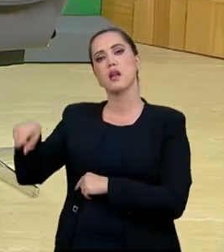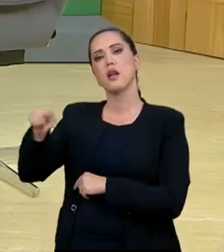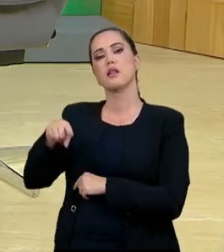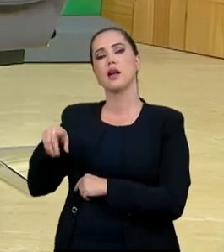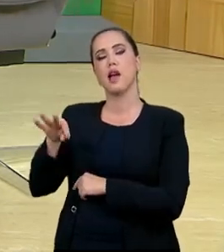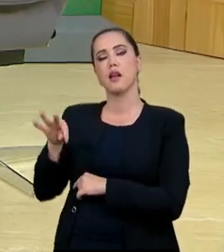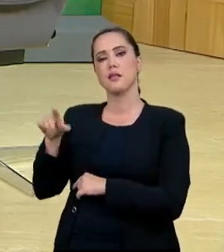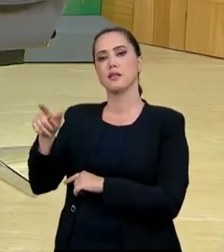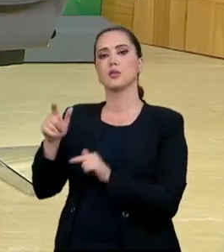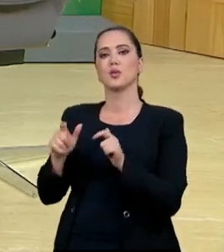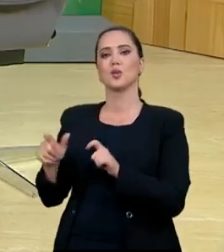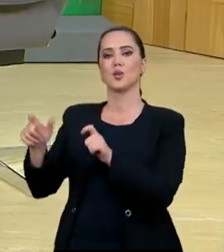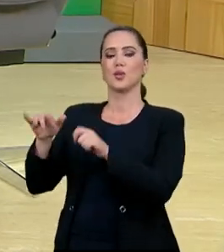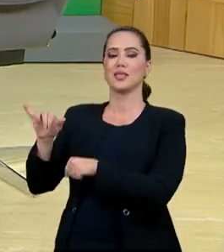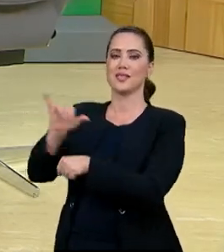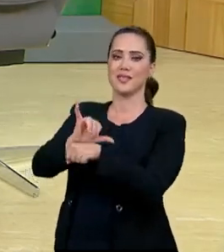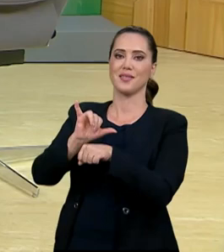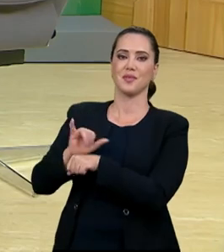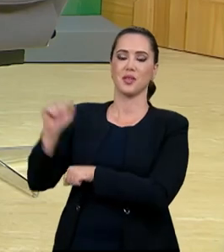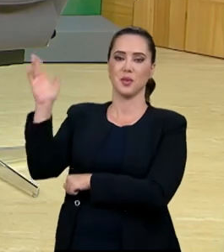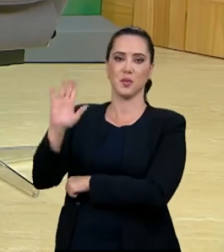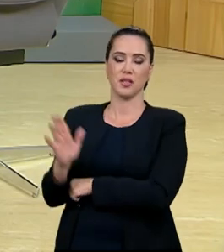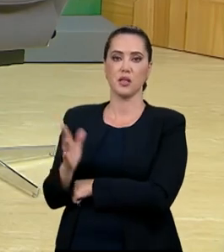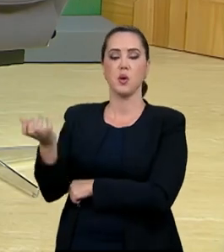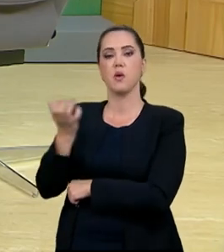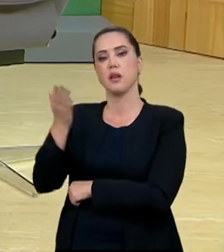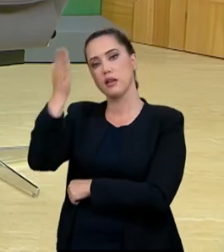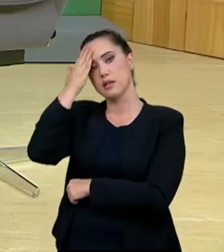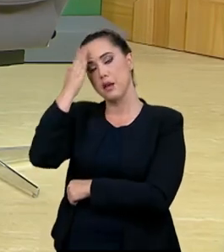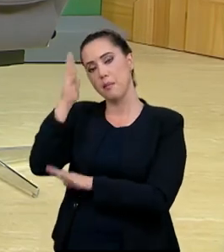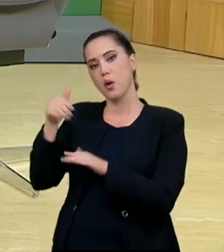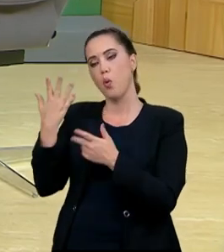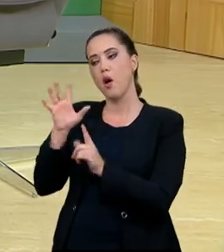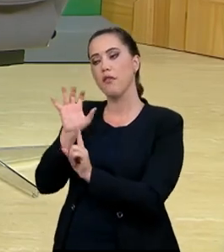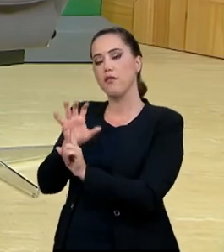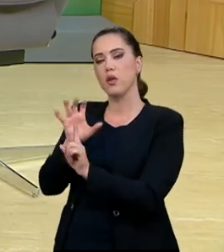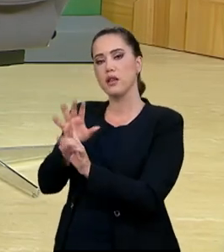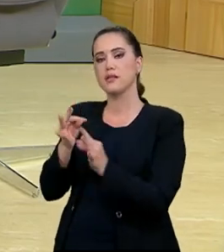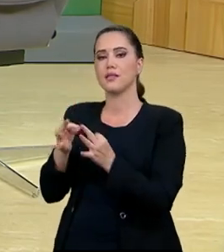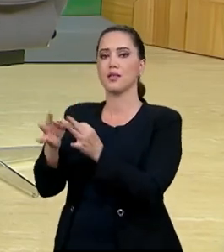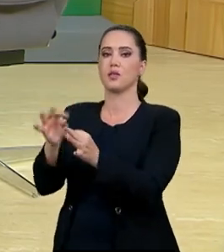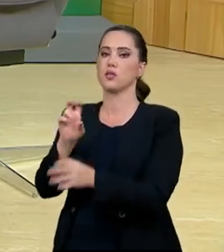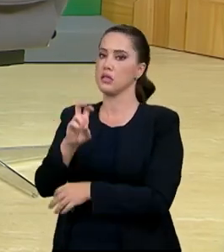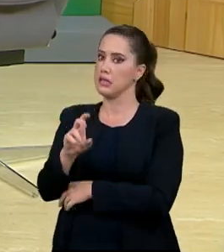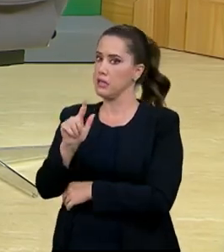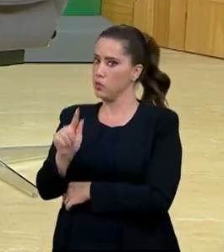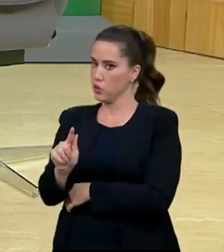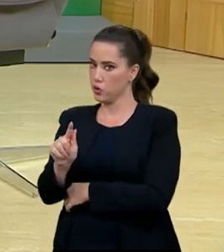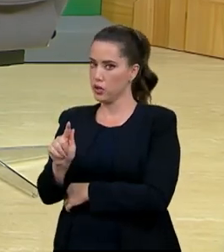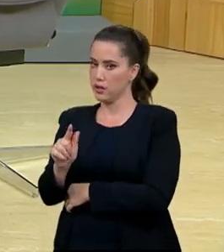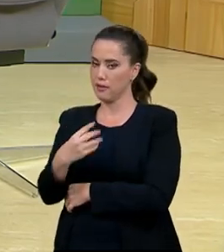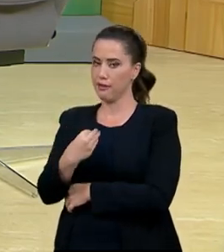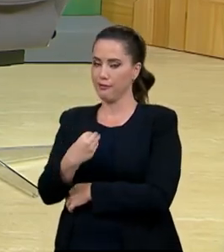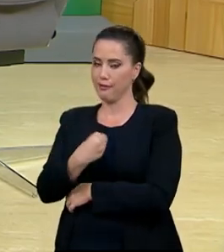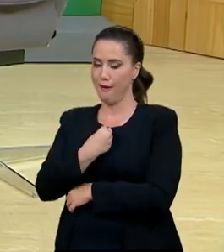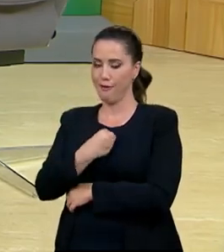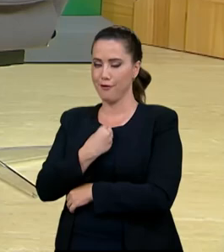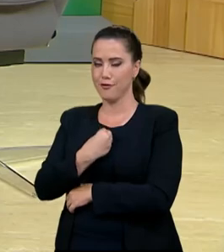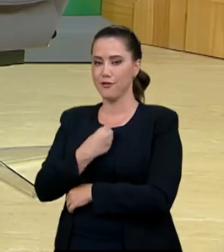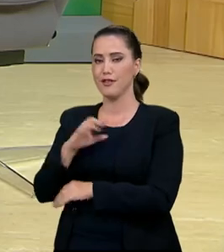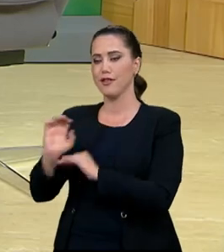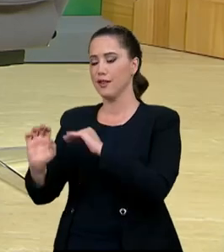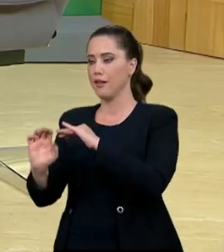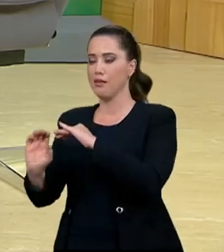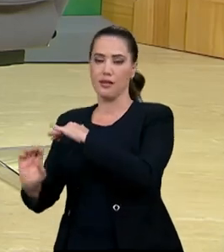atingiu todas as capitais brasileiras. E eu gostaria de saber qual vai ser o impacto da tecnologia 5G para as